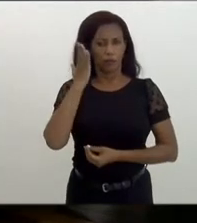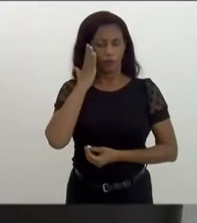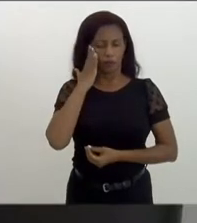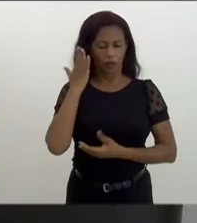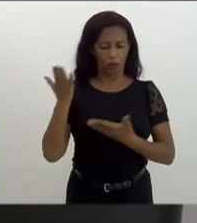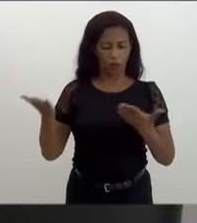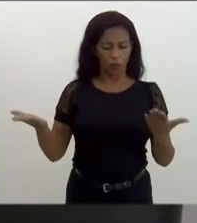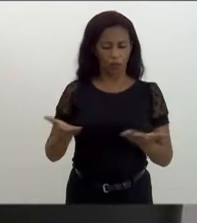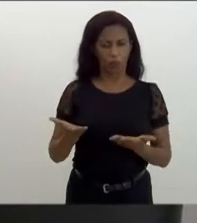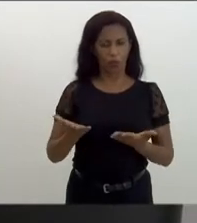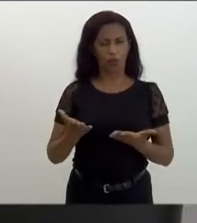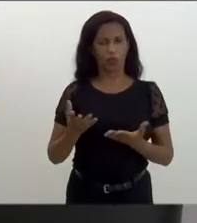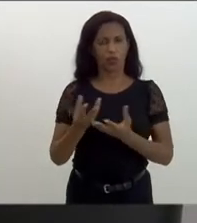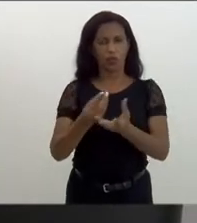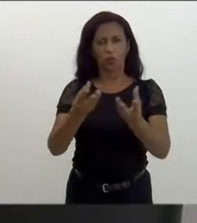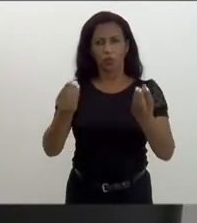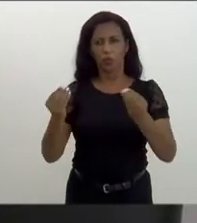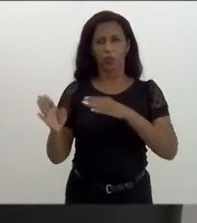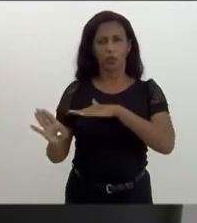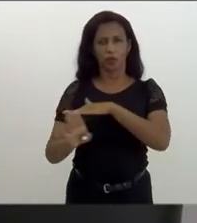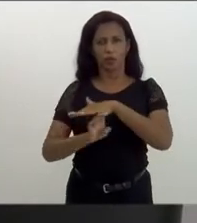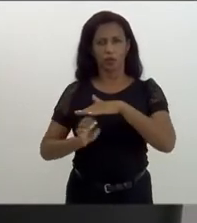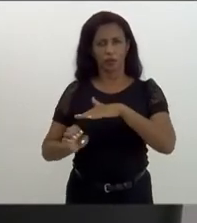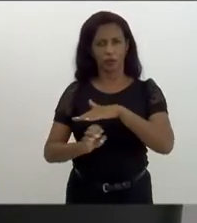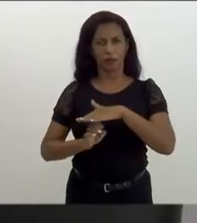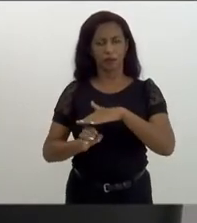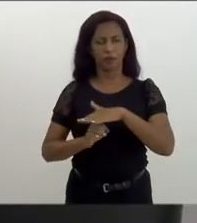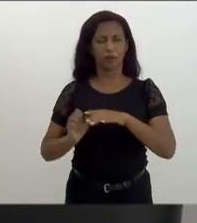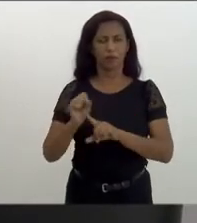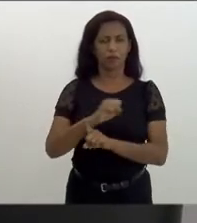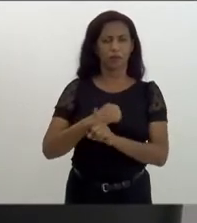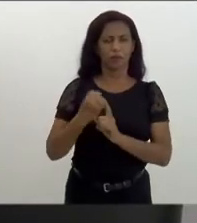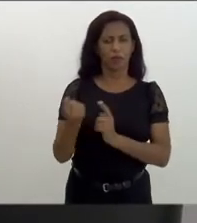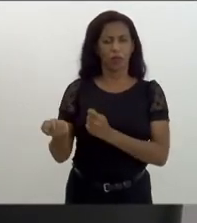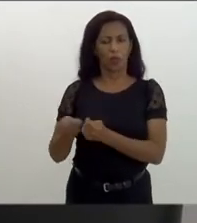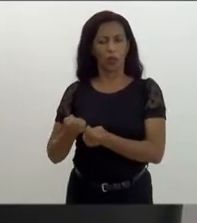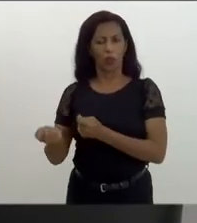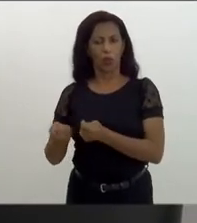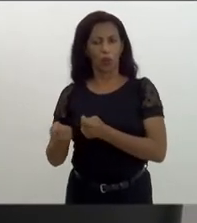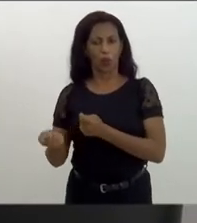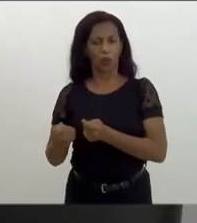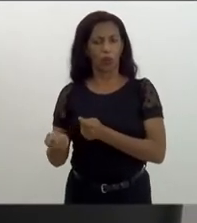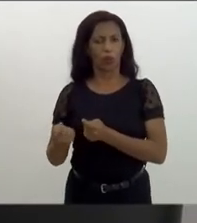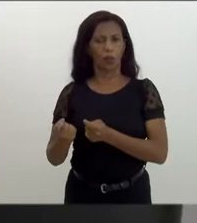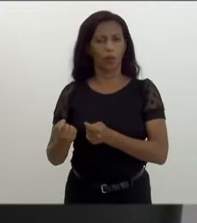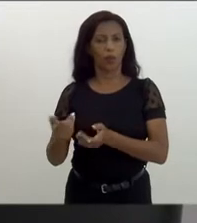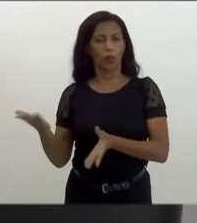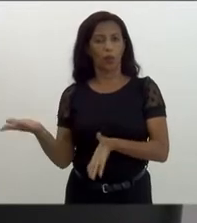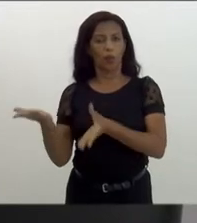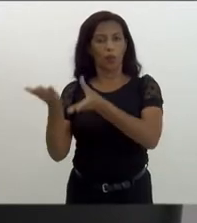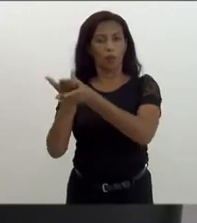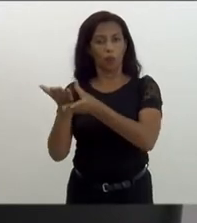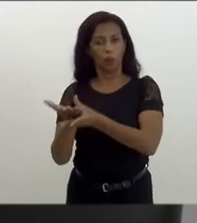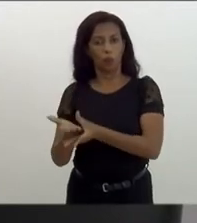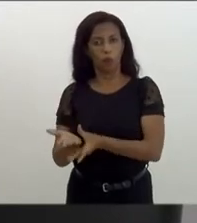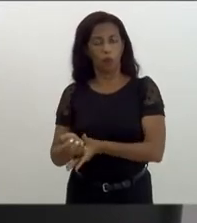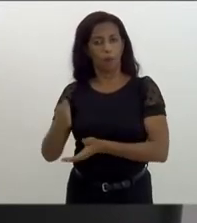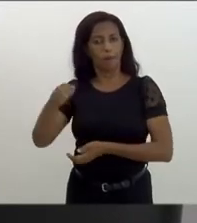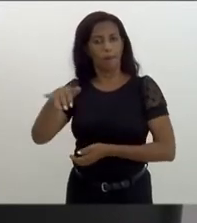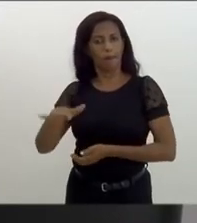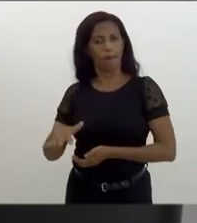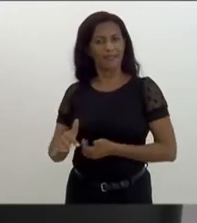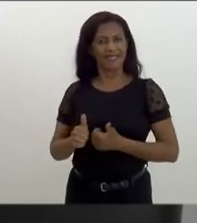atualmente uma série de empresas públicas e sociedades de economia em liquidação com processos de liquidação